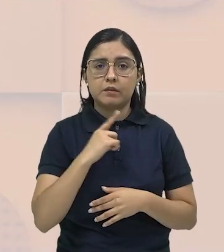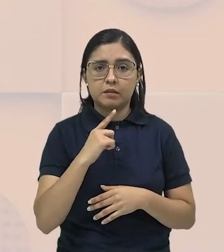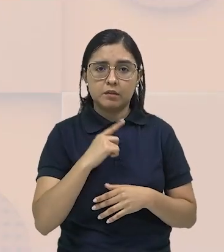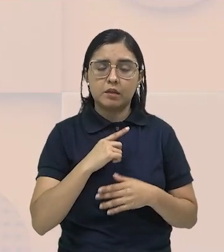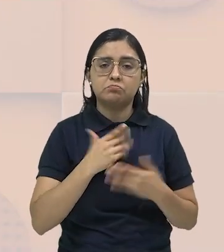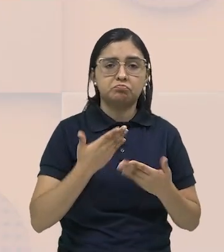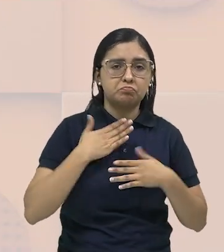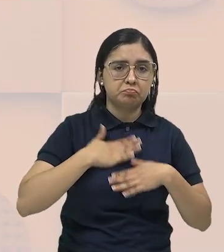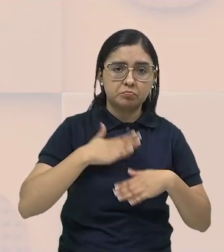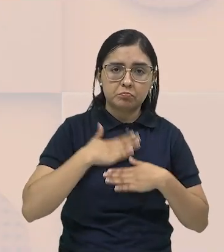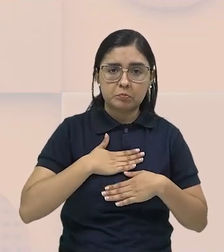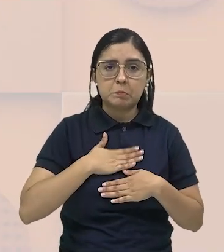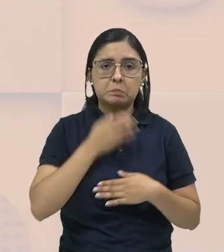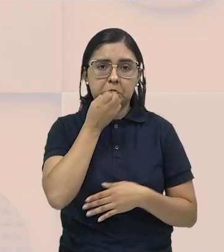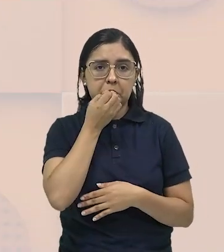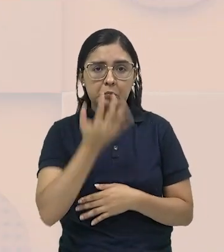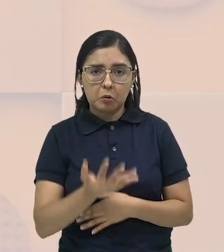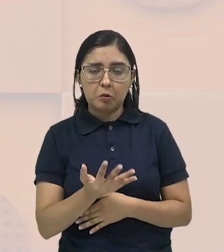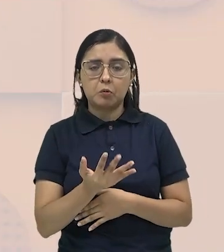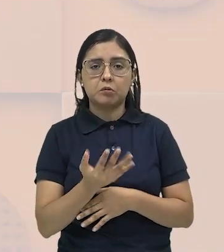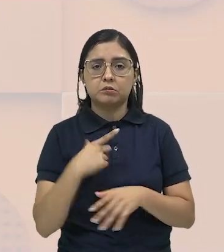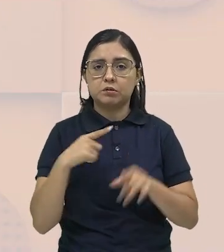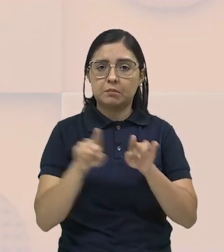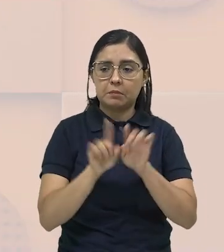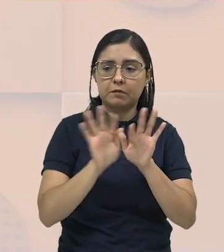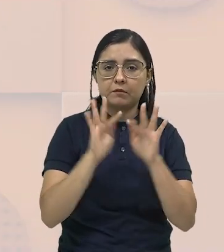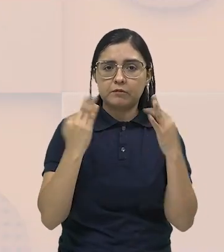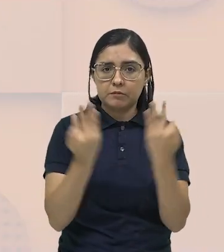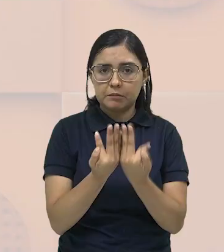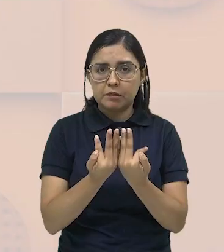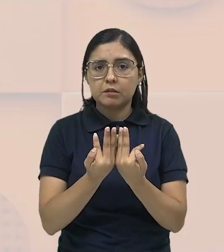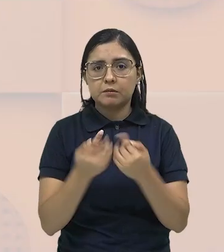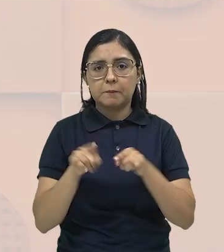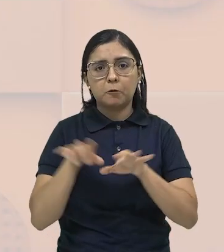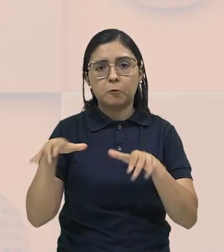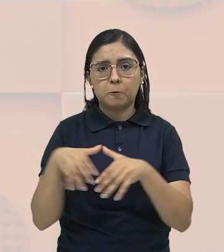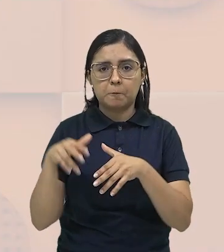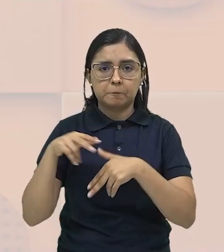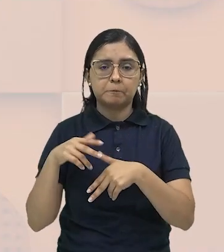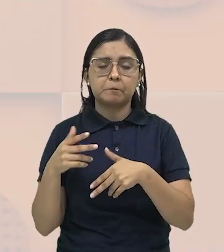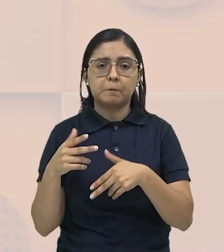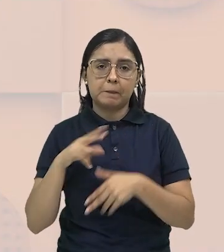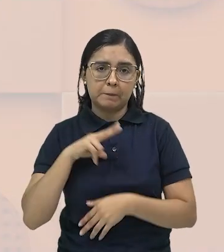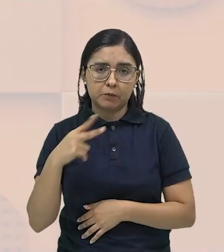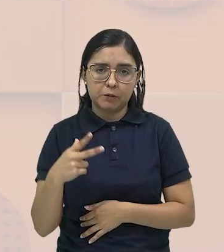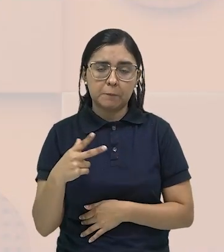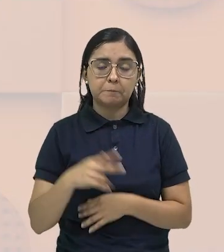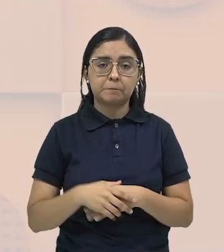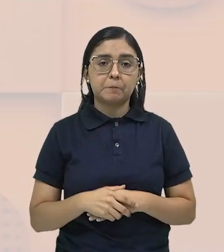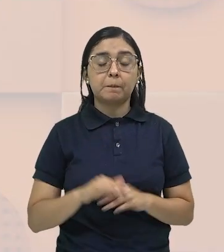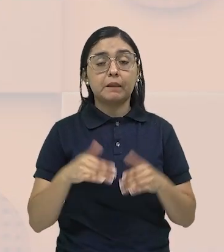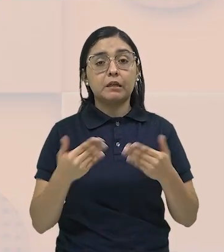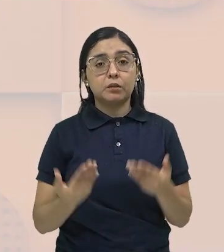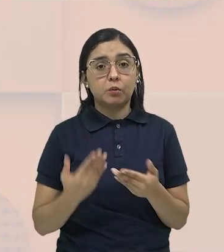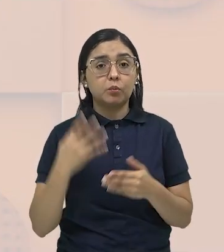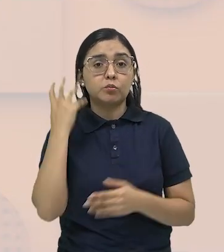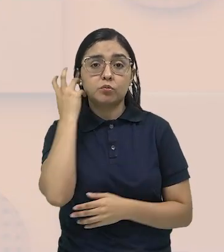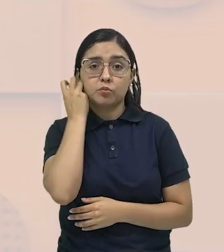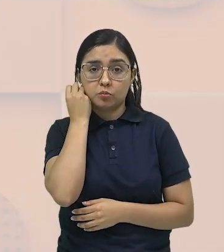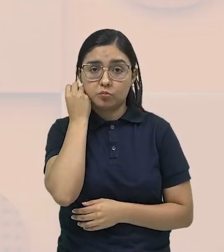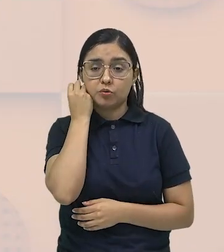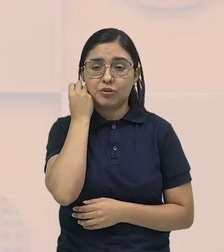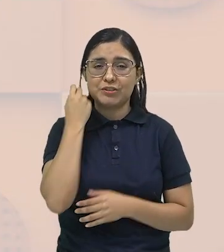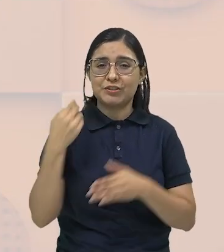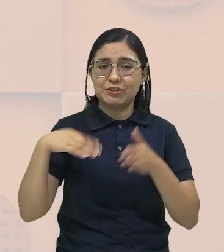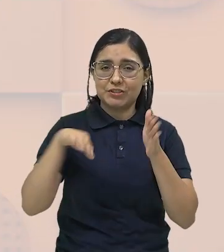né? Para com ele, para com sua família e para com a corte portuguesa também, tá? Então quando ele chega,